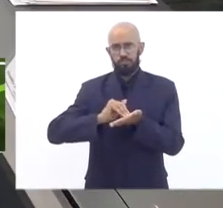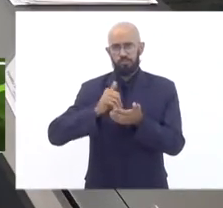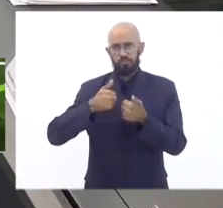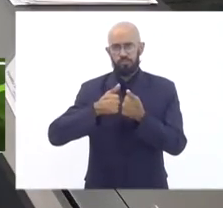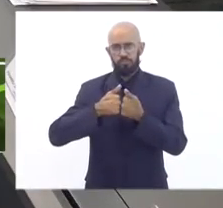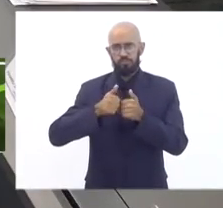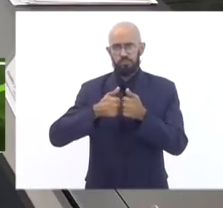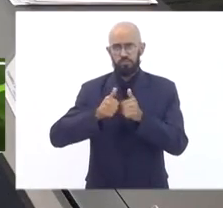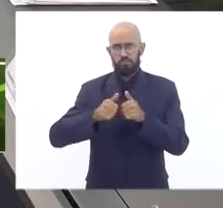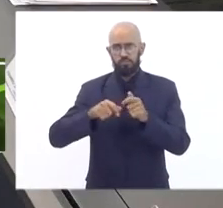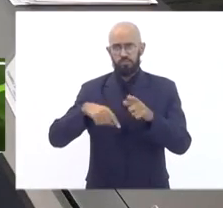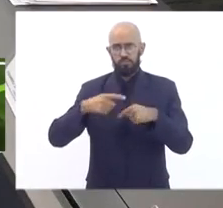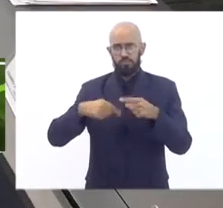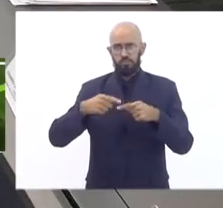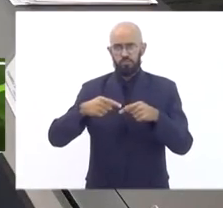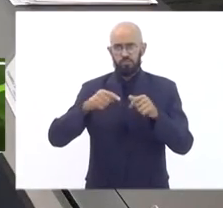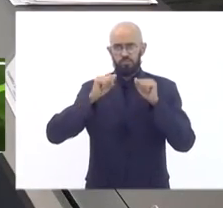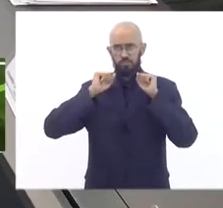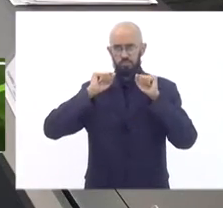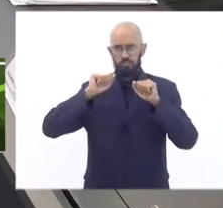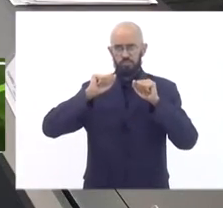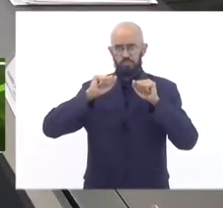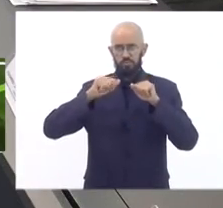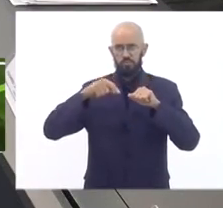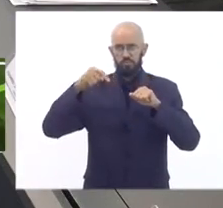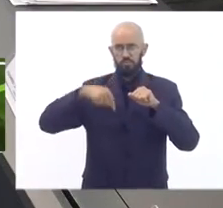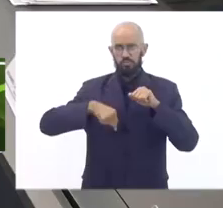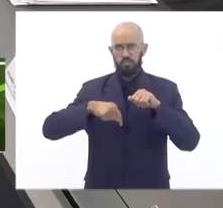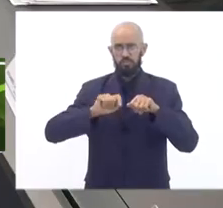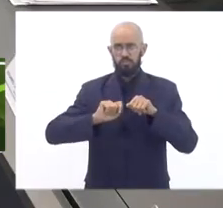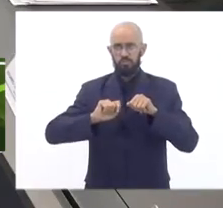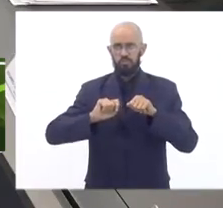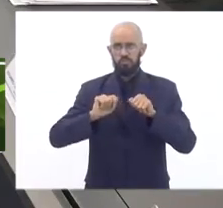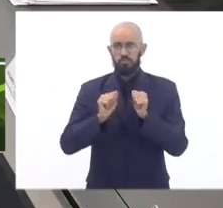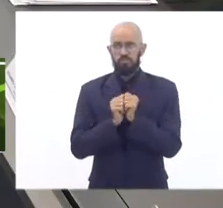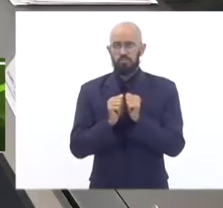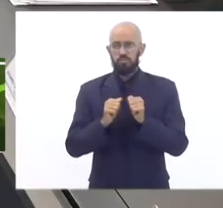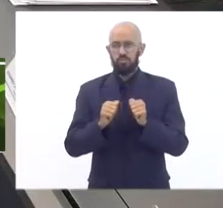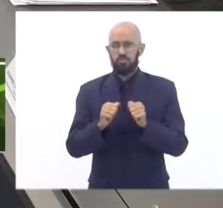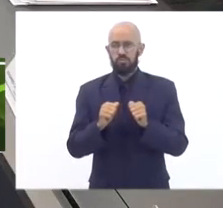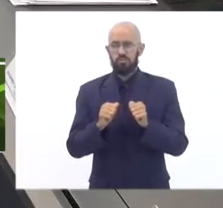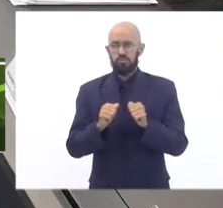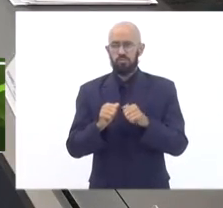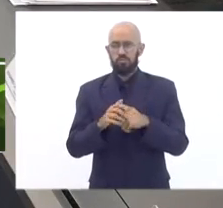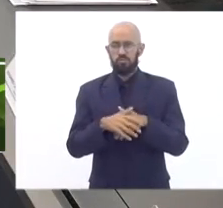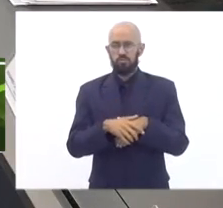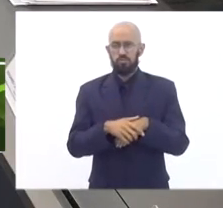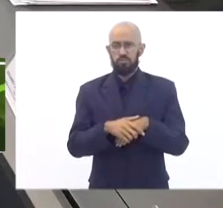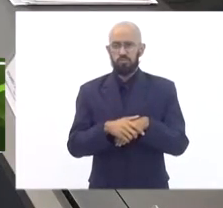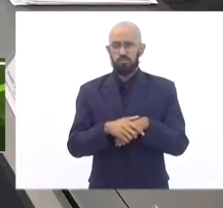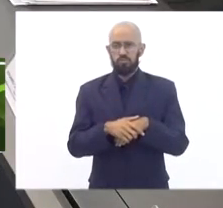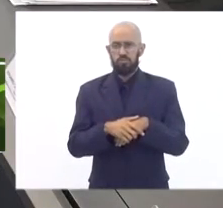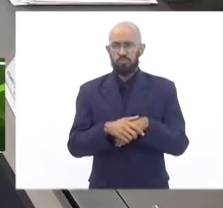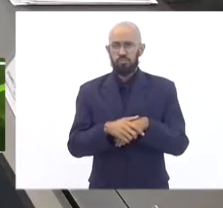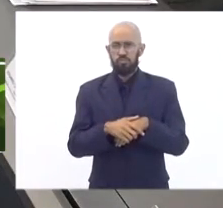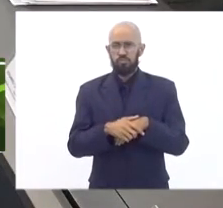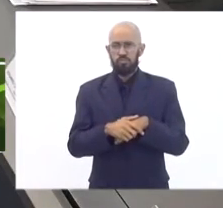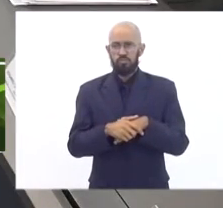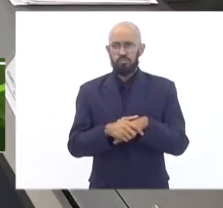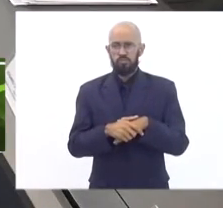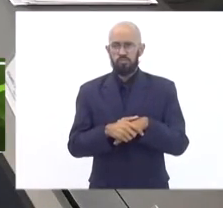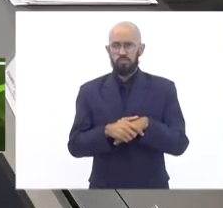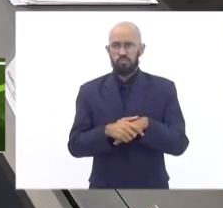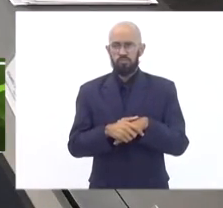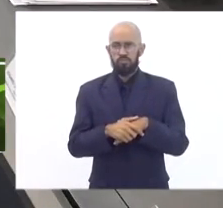estavam tratando dessa questão, esse atrativo na questão do aumento da tarifa. Por gentileza, secretário.